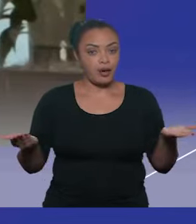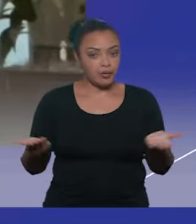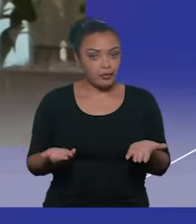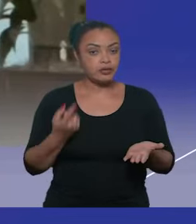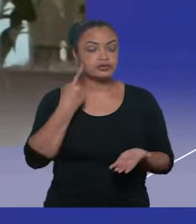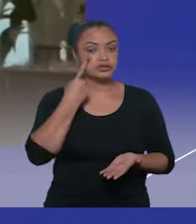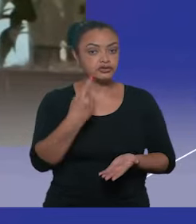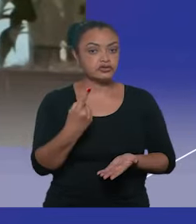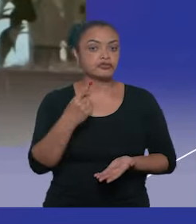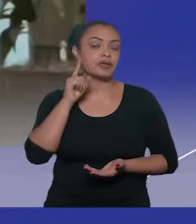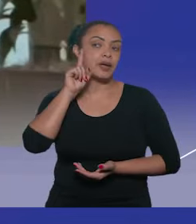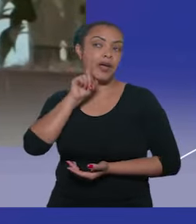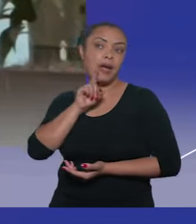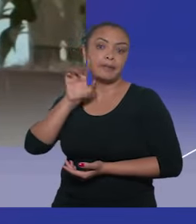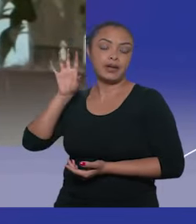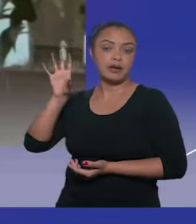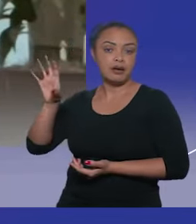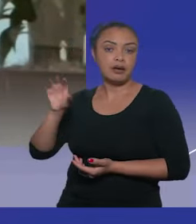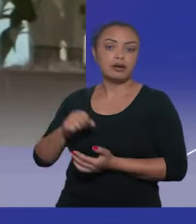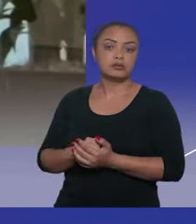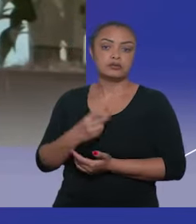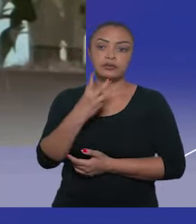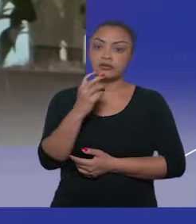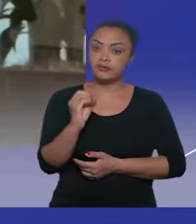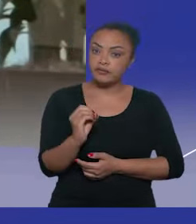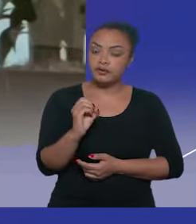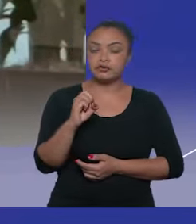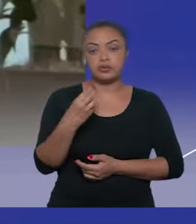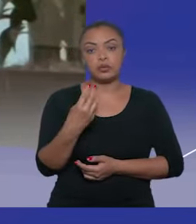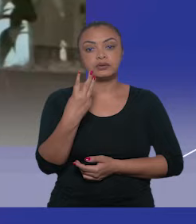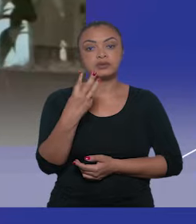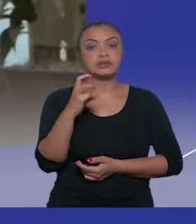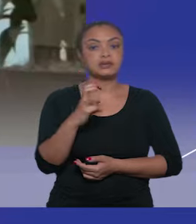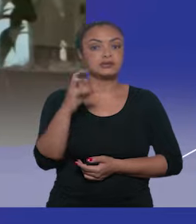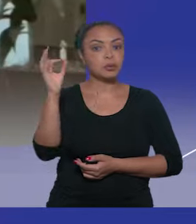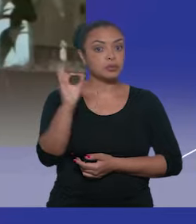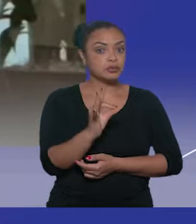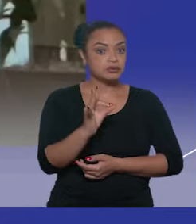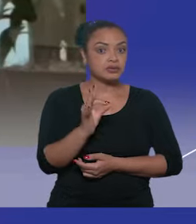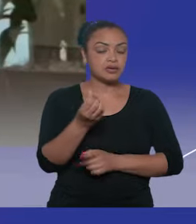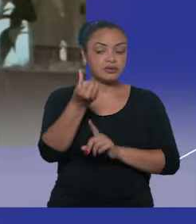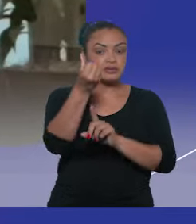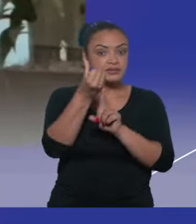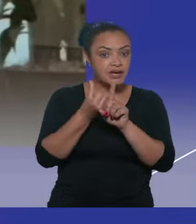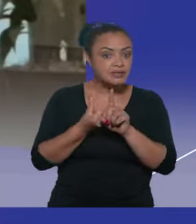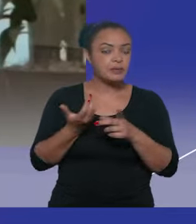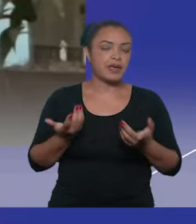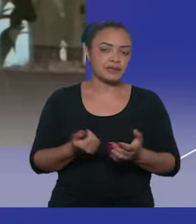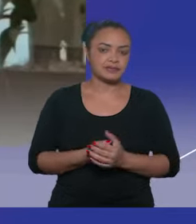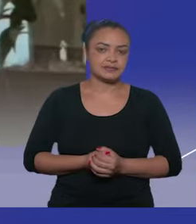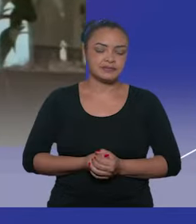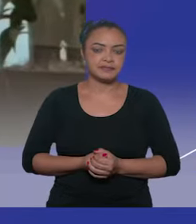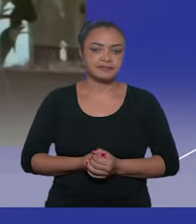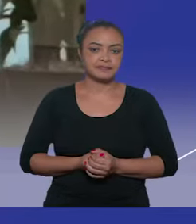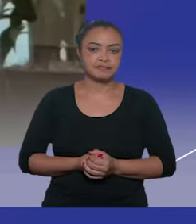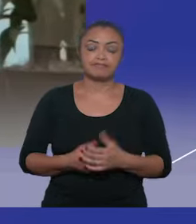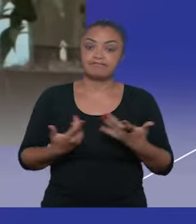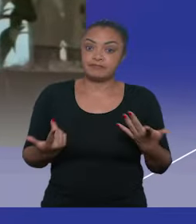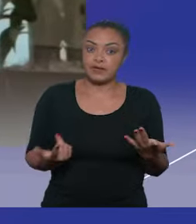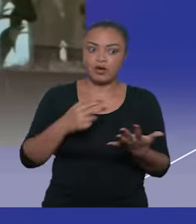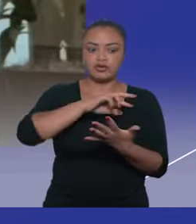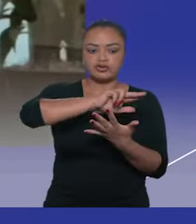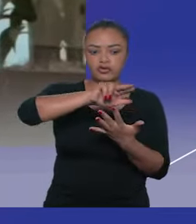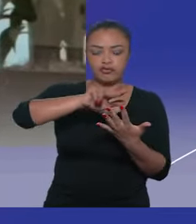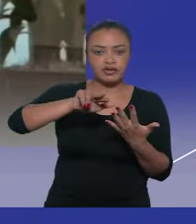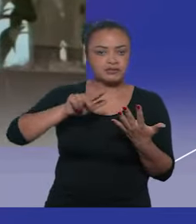global acreditava que o mercado acionário seria a melhor opção em 2023. Sim. E nesse momento a gente tem aí um mercado americano com uma apreciação